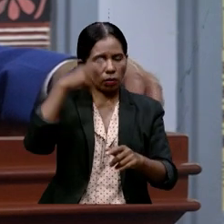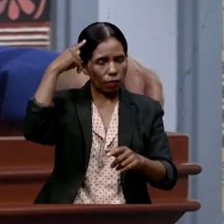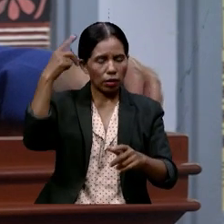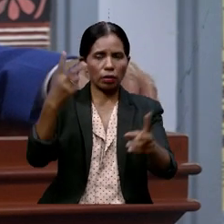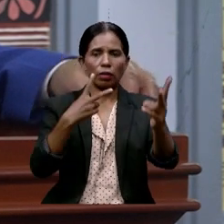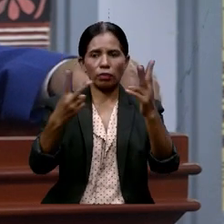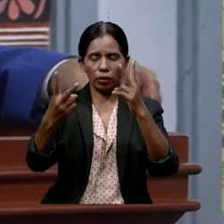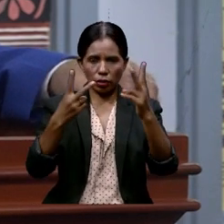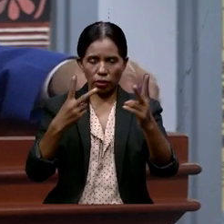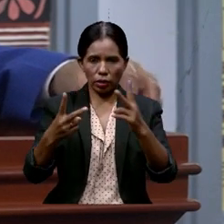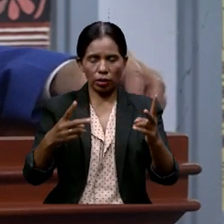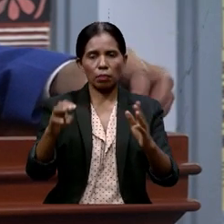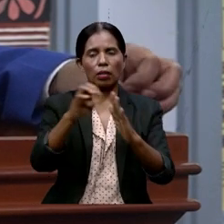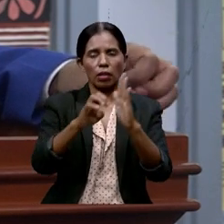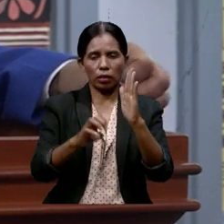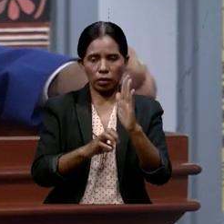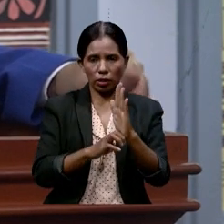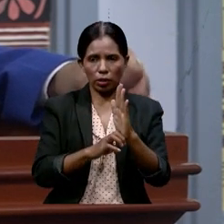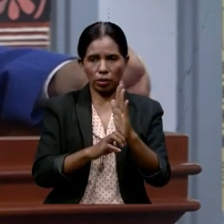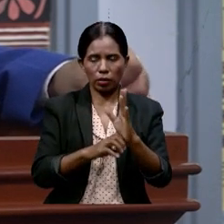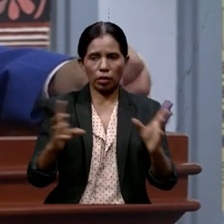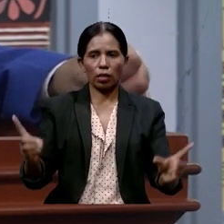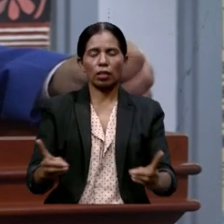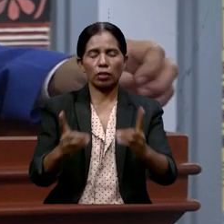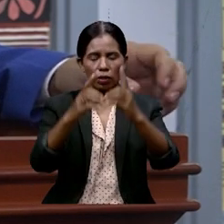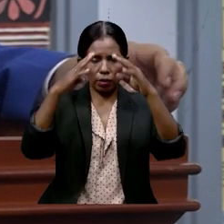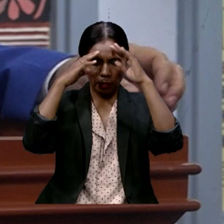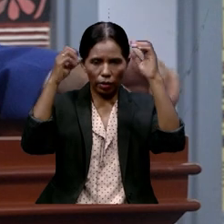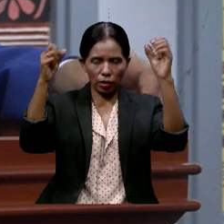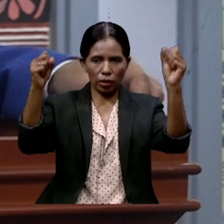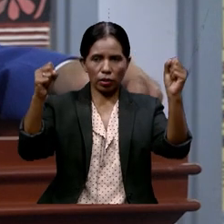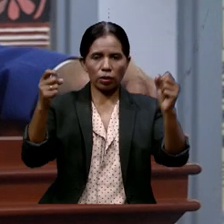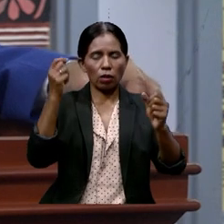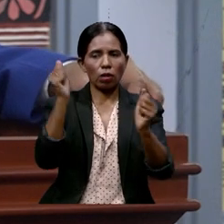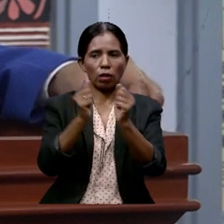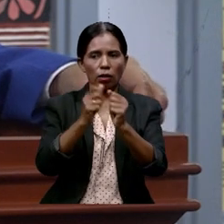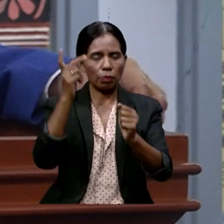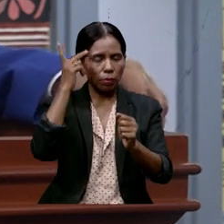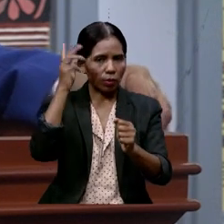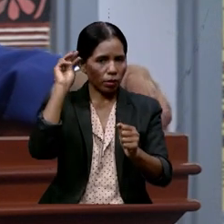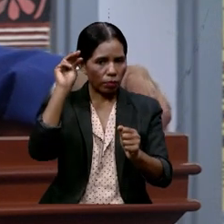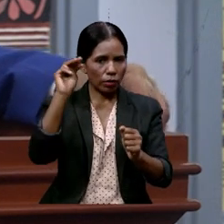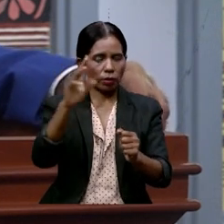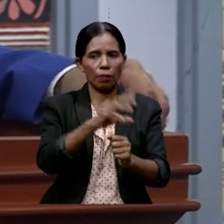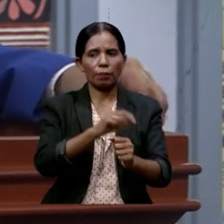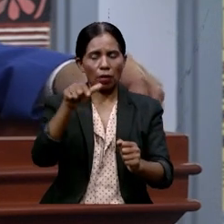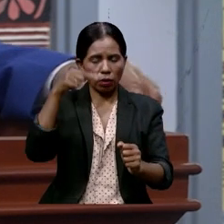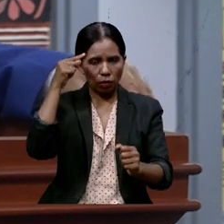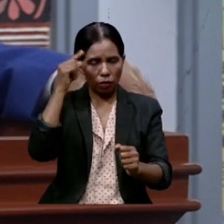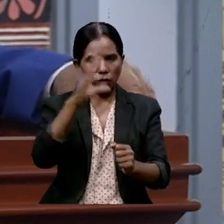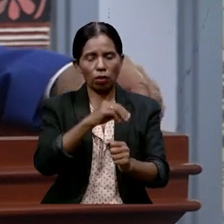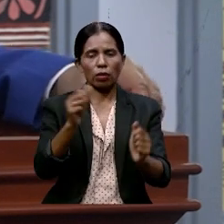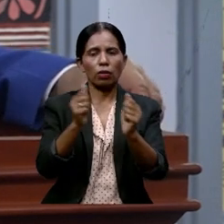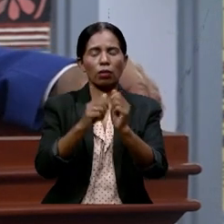visita, cortesia Estado União, se assoro Presidente da República, o Primeiro-Ministro, e o Governo, o Estado,